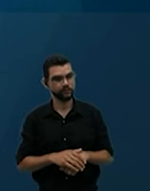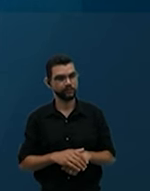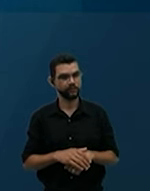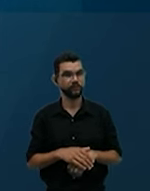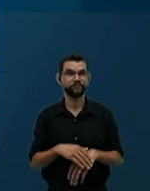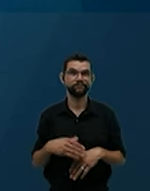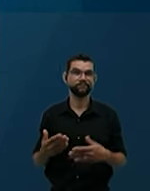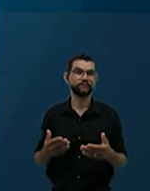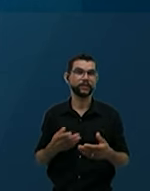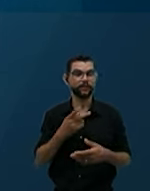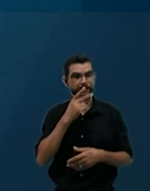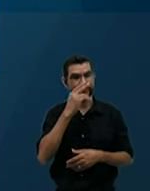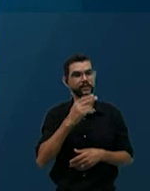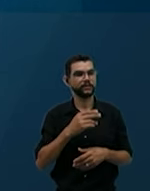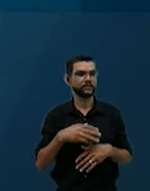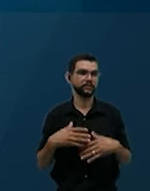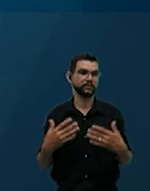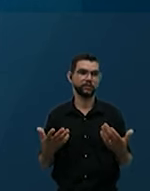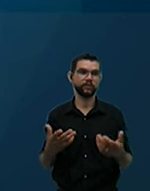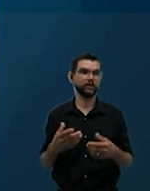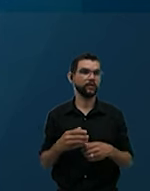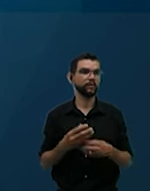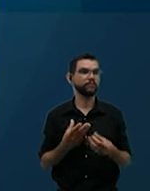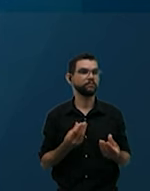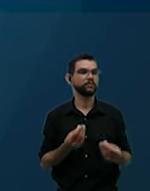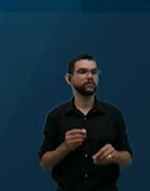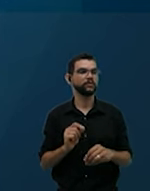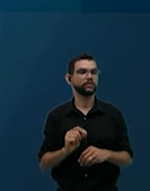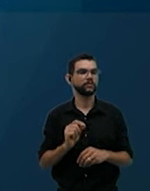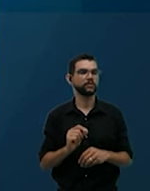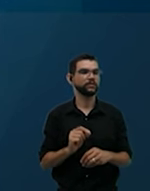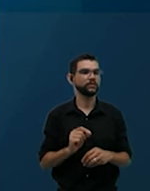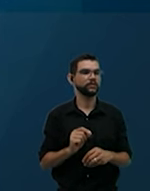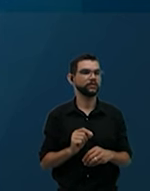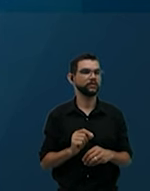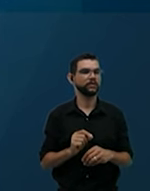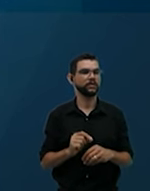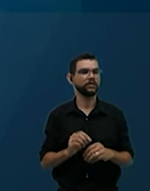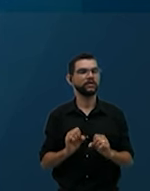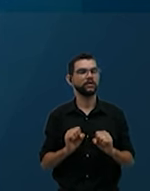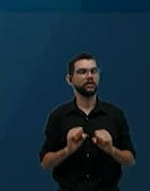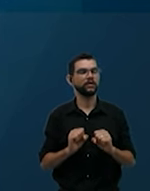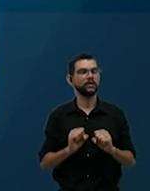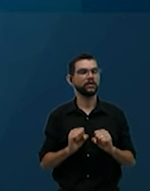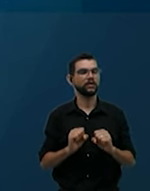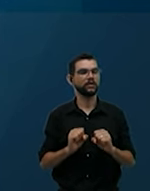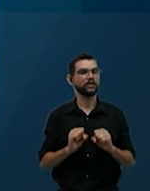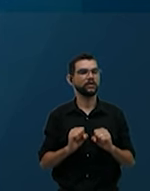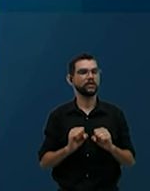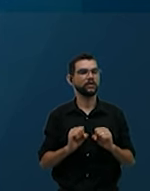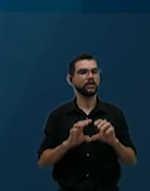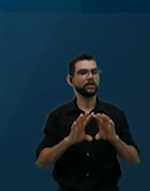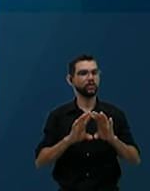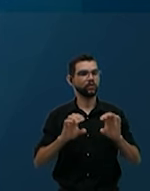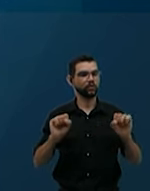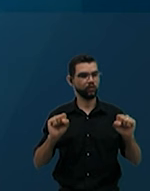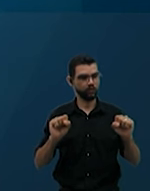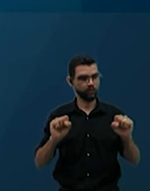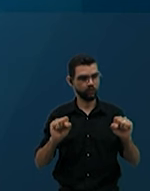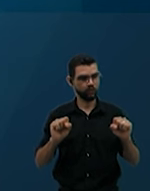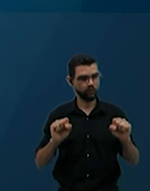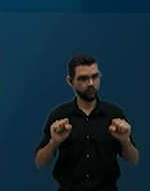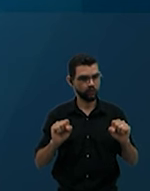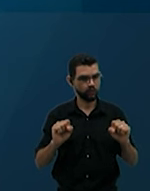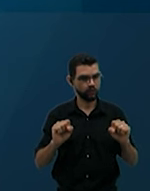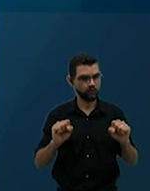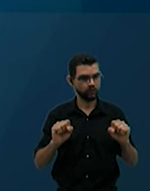muito, como há muito consagrado na jurisprudência desta Corte, os juros de mora devem incidir a partir do evento danoso